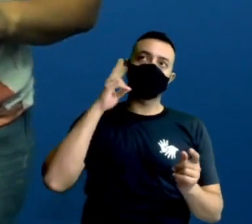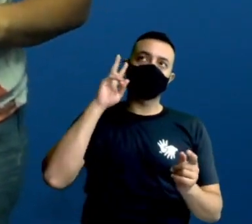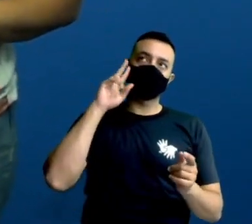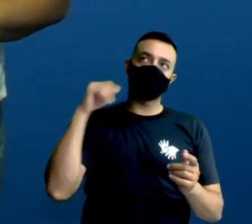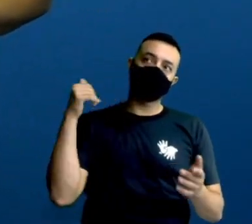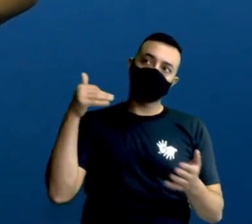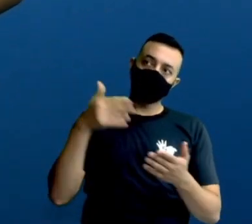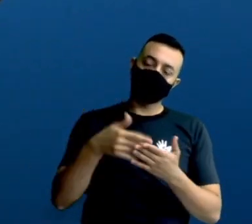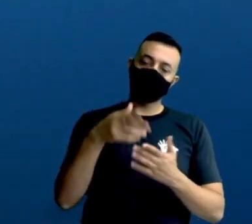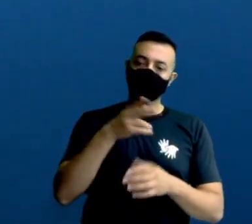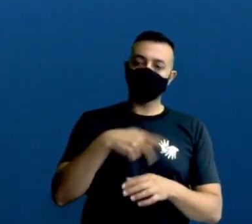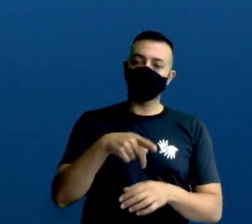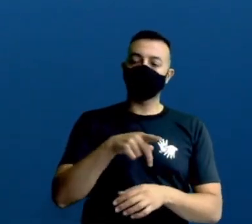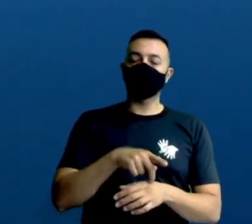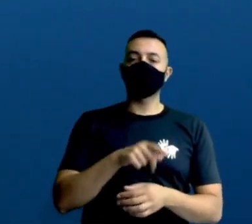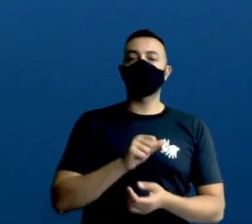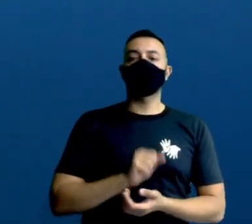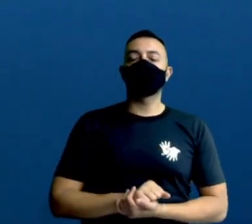história do nosso país.